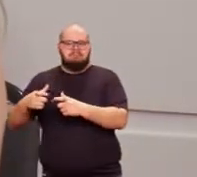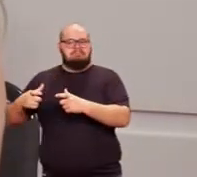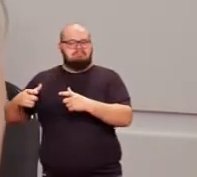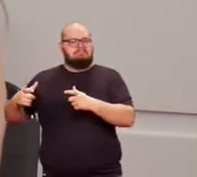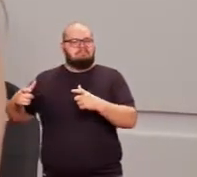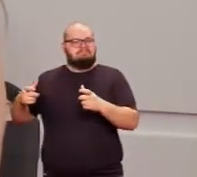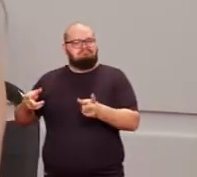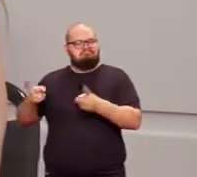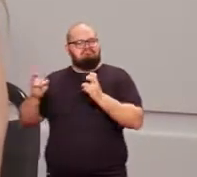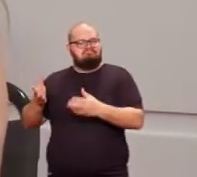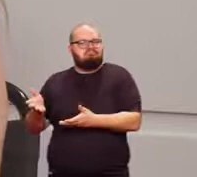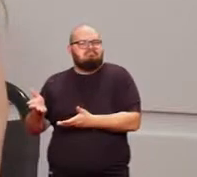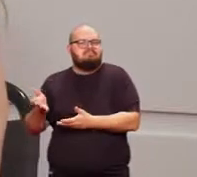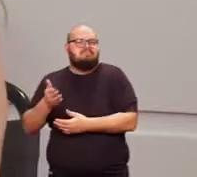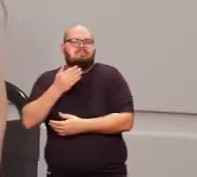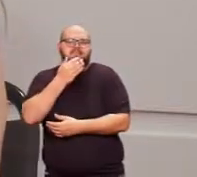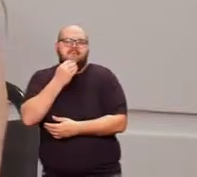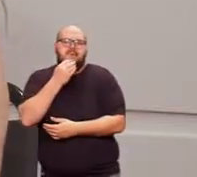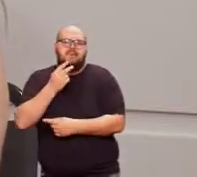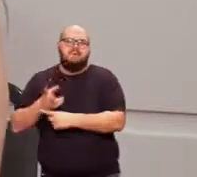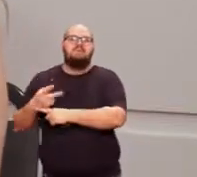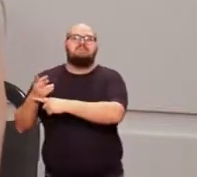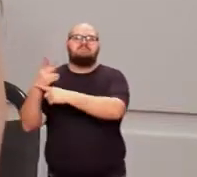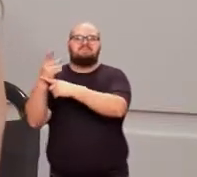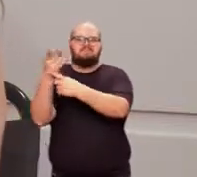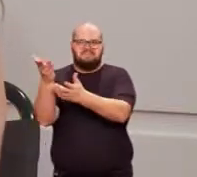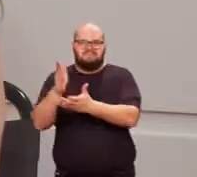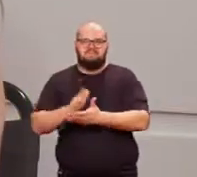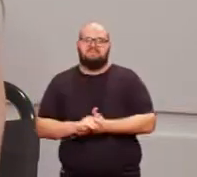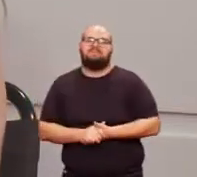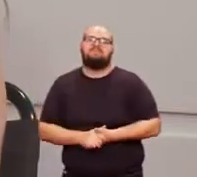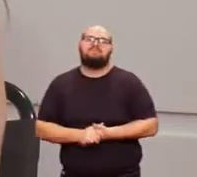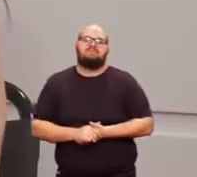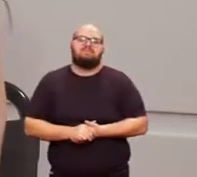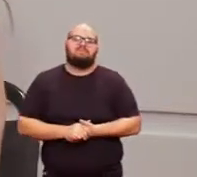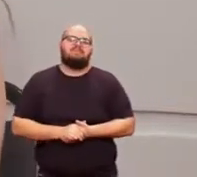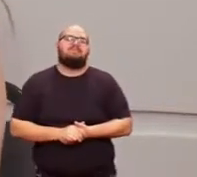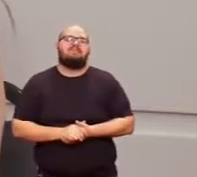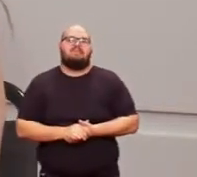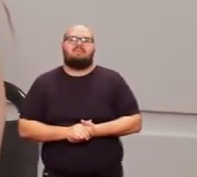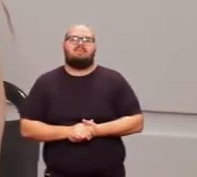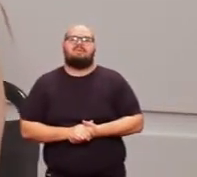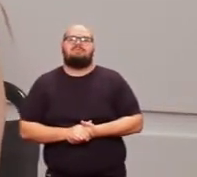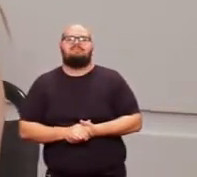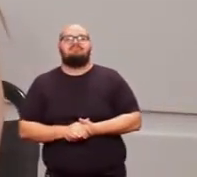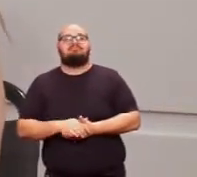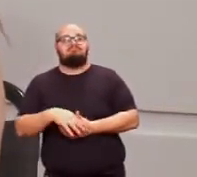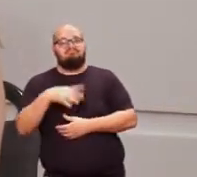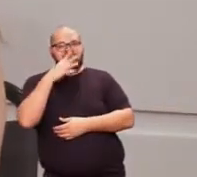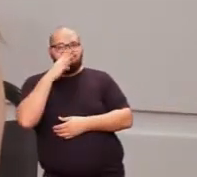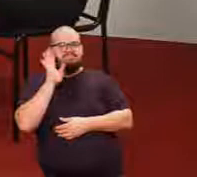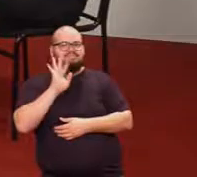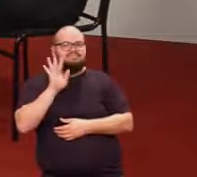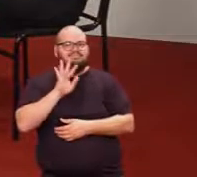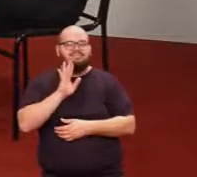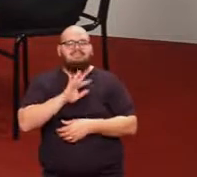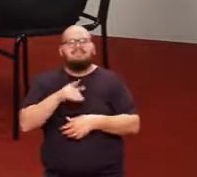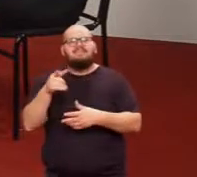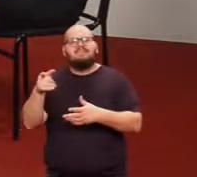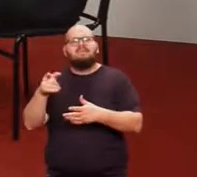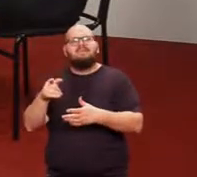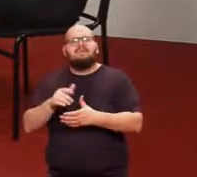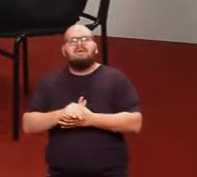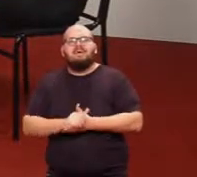vez a gente consegue observar a crescente busca por esses padrões estéticos do perfil masculino também. Perfil masculino também. E